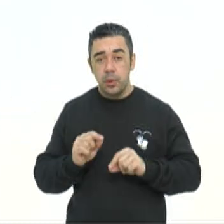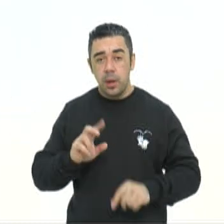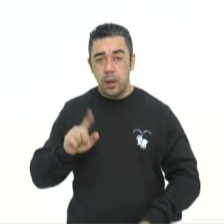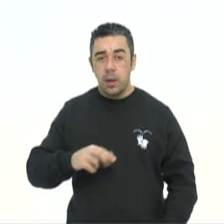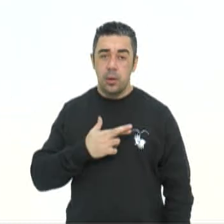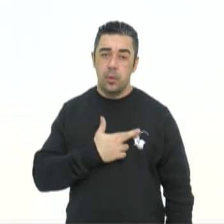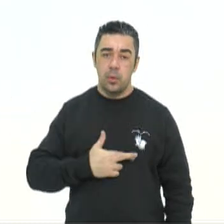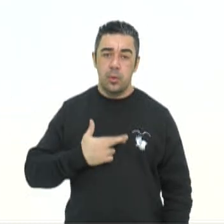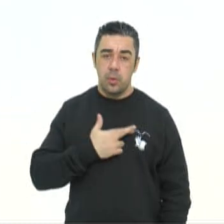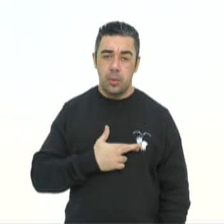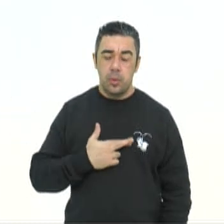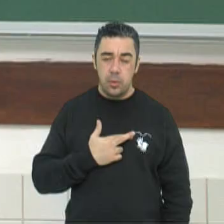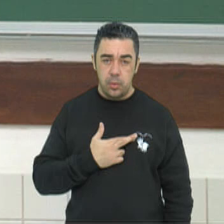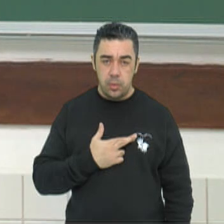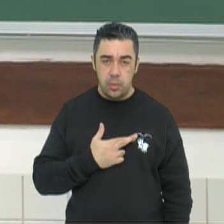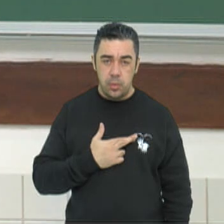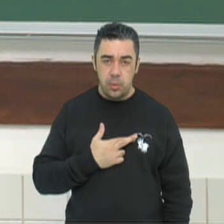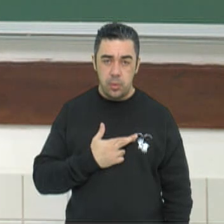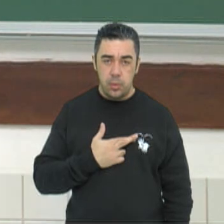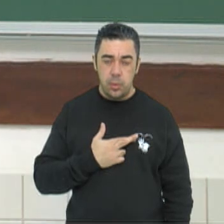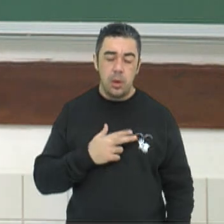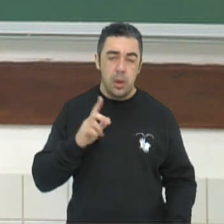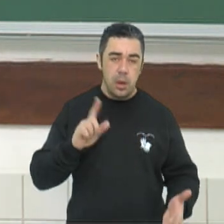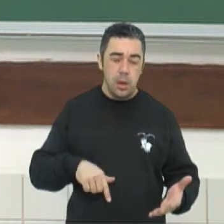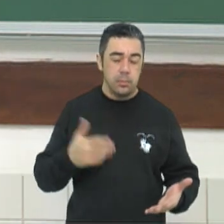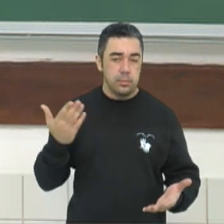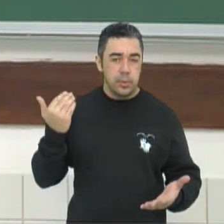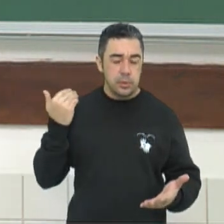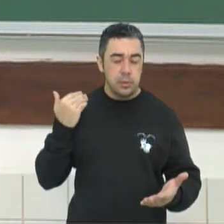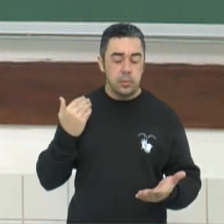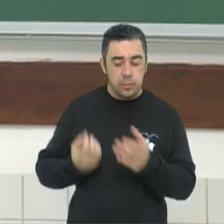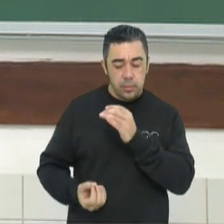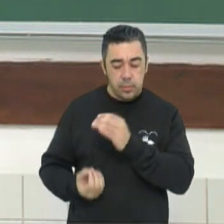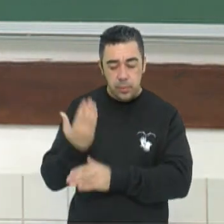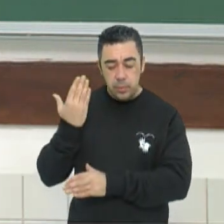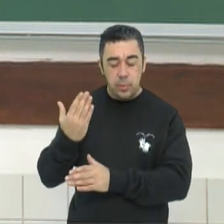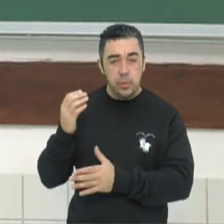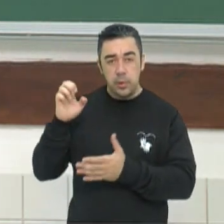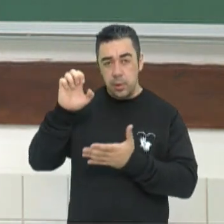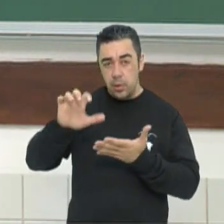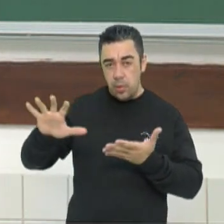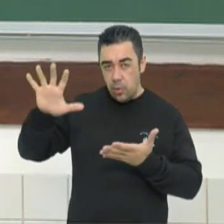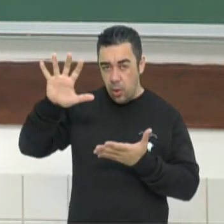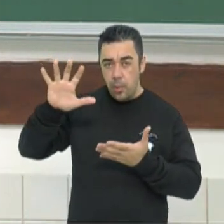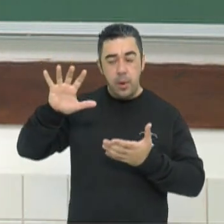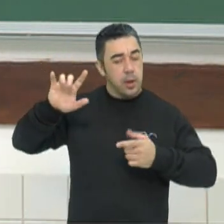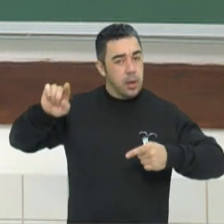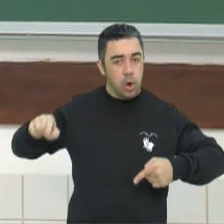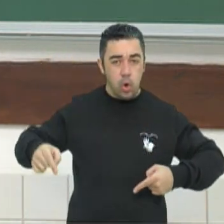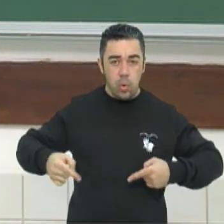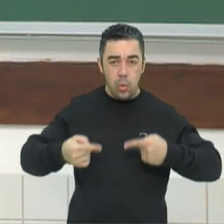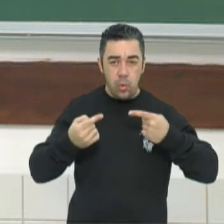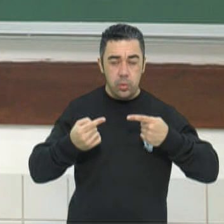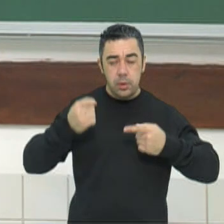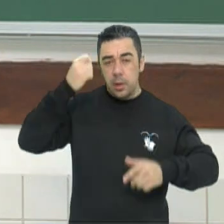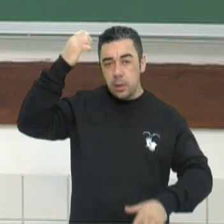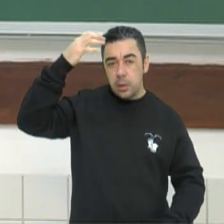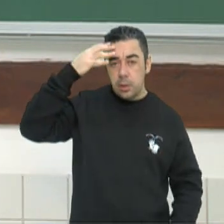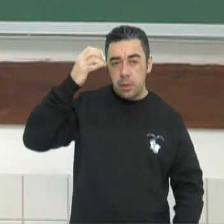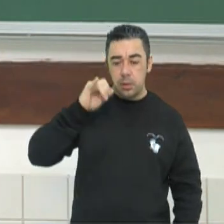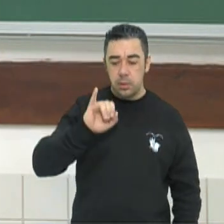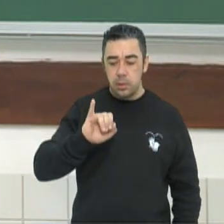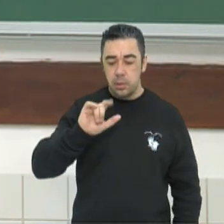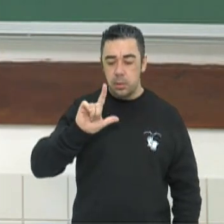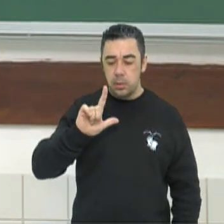romantismo. O romantismo foi um movimento iniciado na Europa que criticava o iluminismo, tá? Um movimento que trabalhava mais